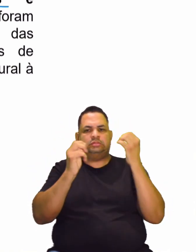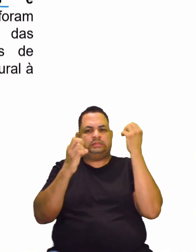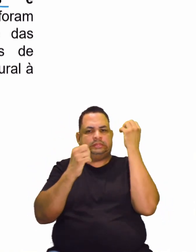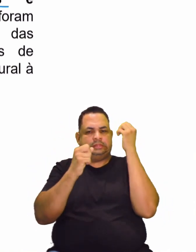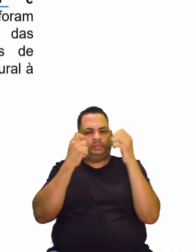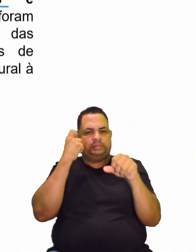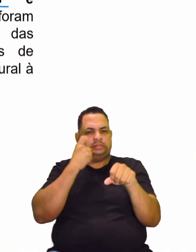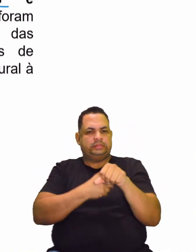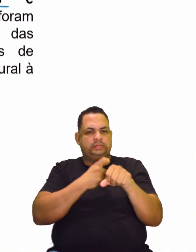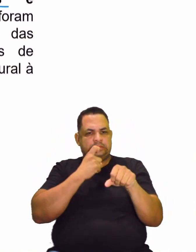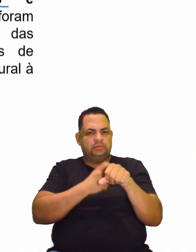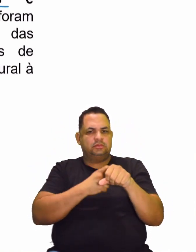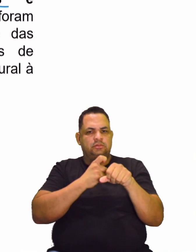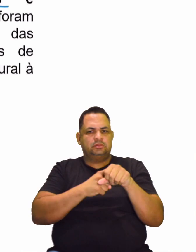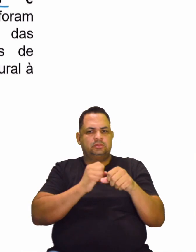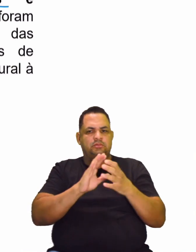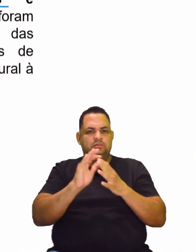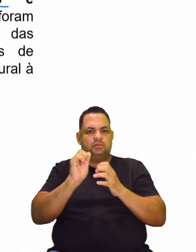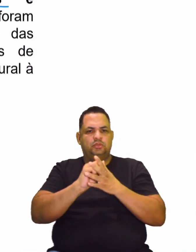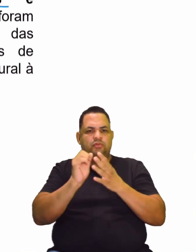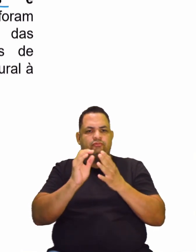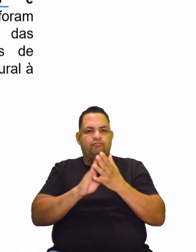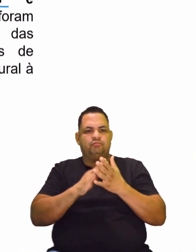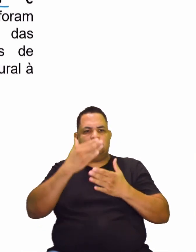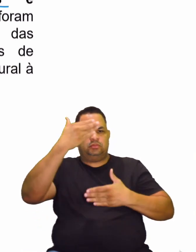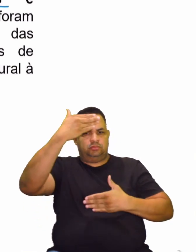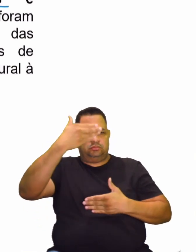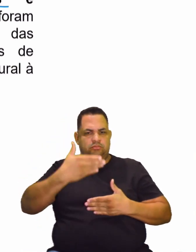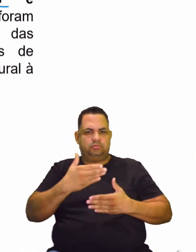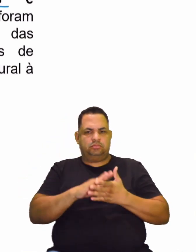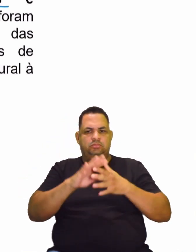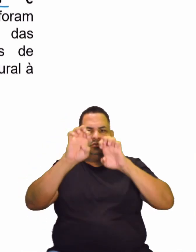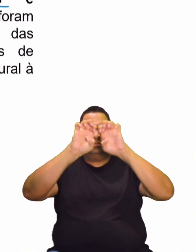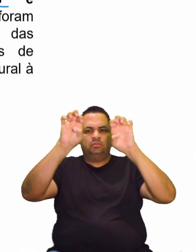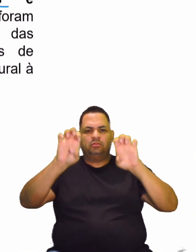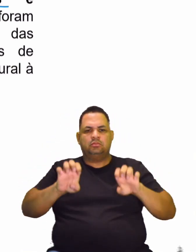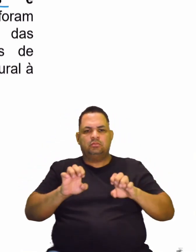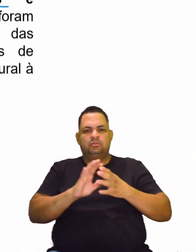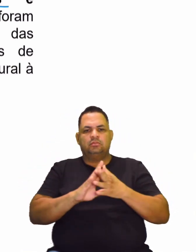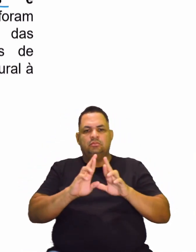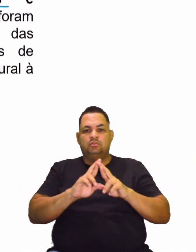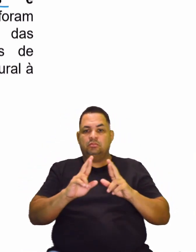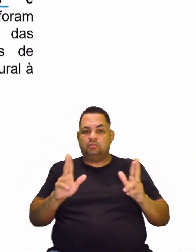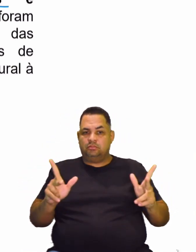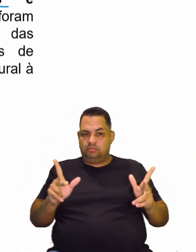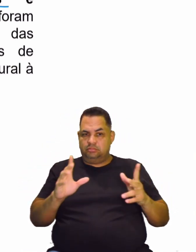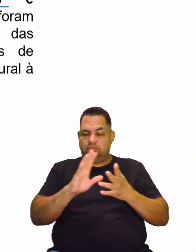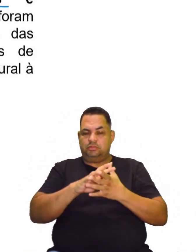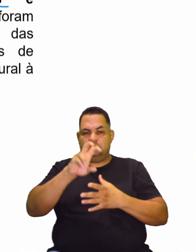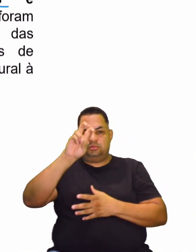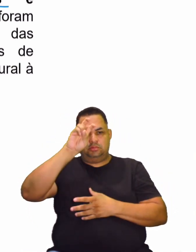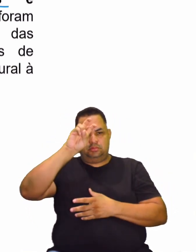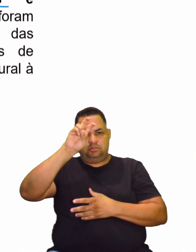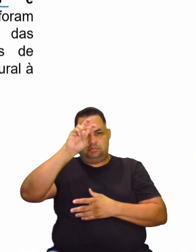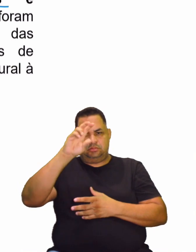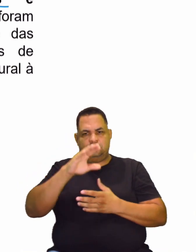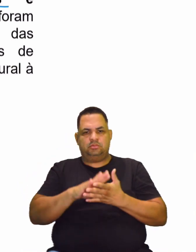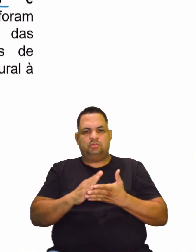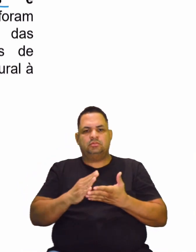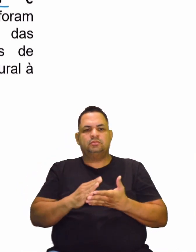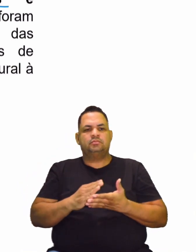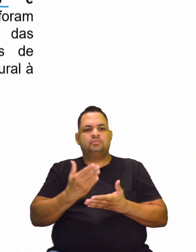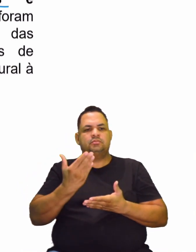frontalmente estruturadas, mas foram ganhando fluidez, né, diferentemente das egípcias. São,